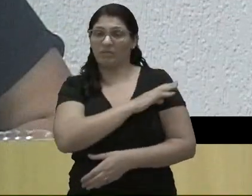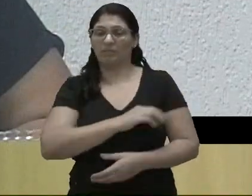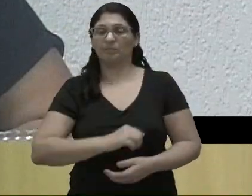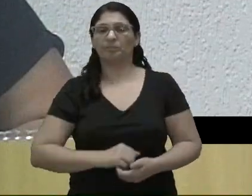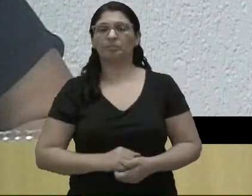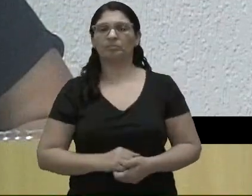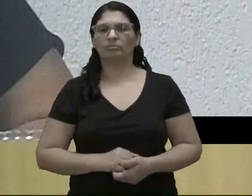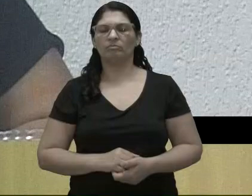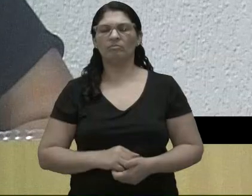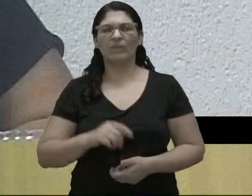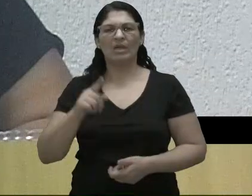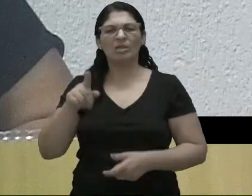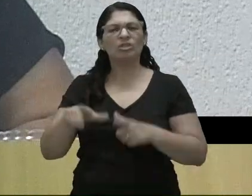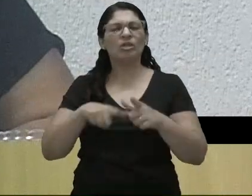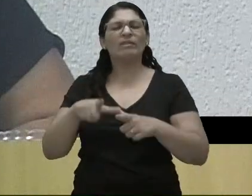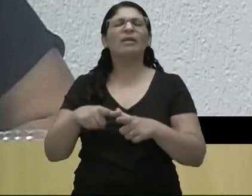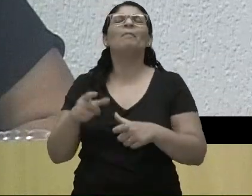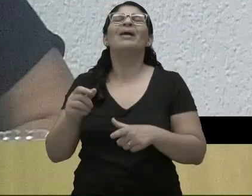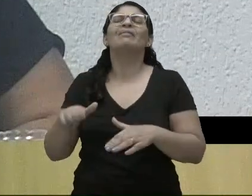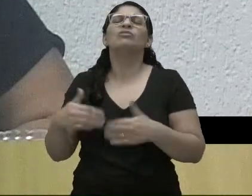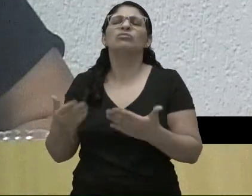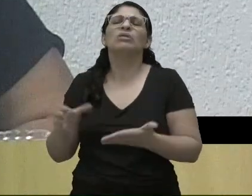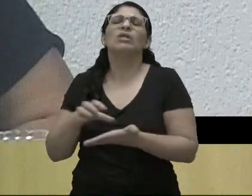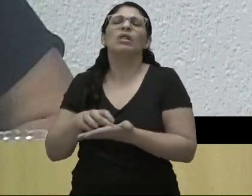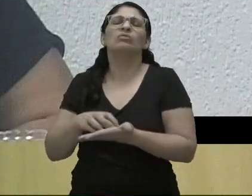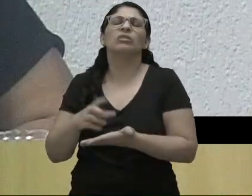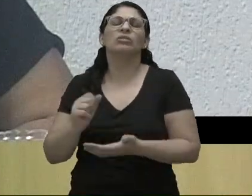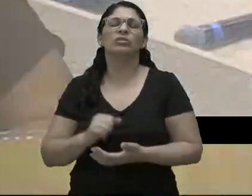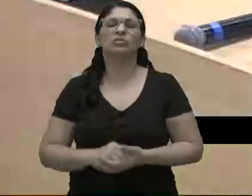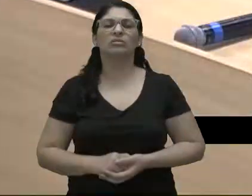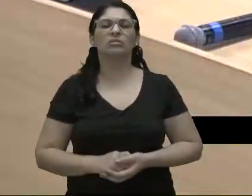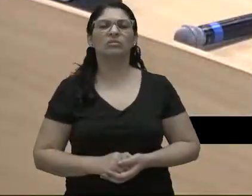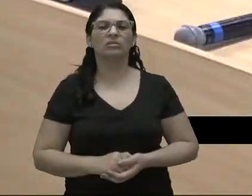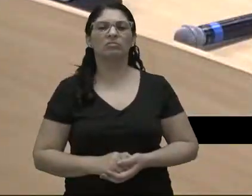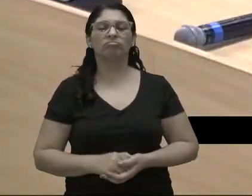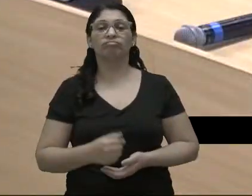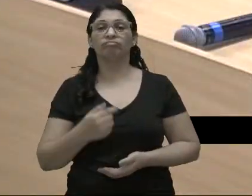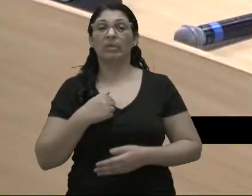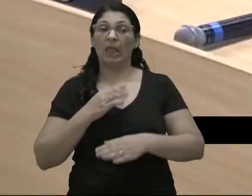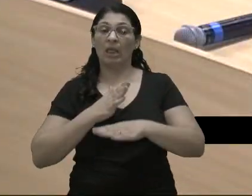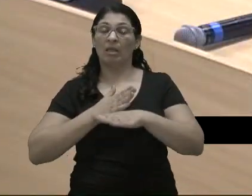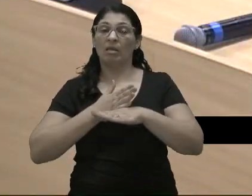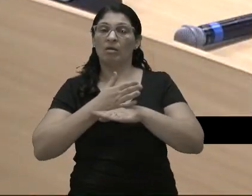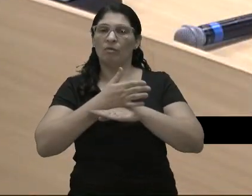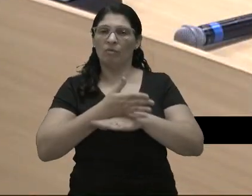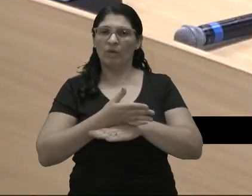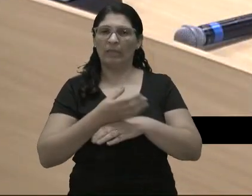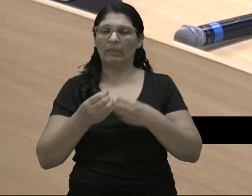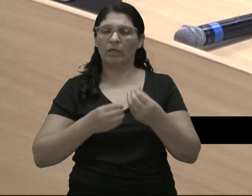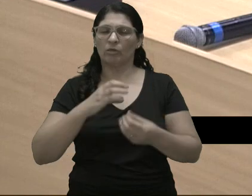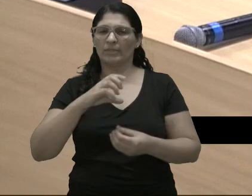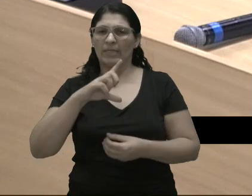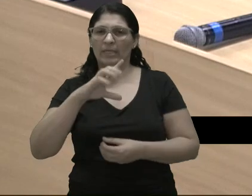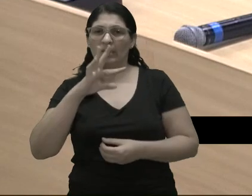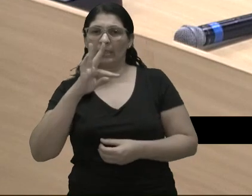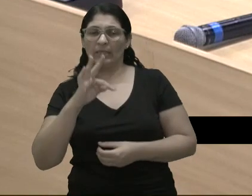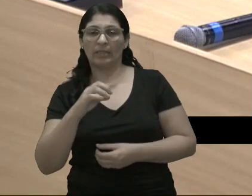A senhora está desde quando mesmo na unidade? Eu entrei como CLT no dia